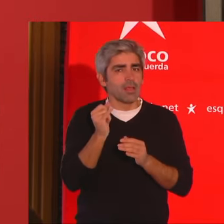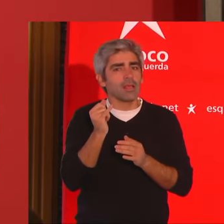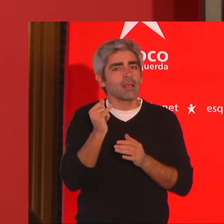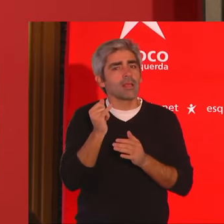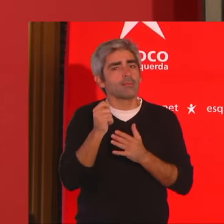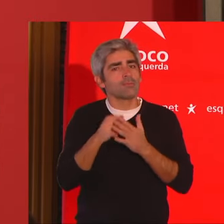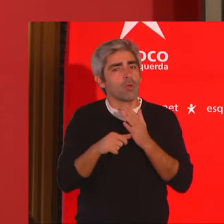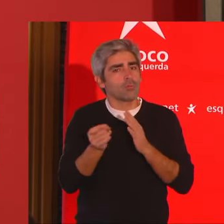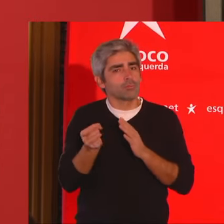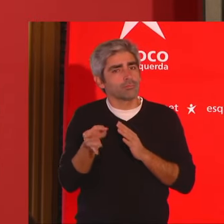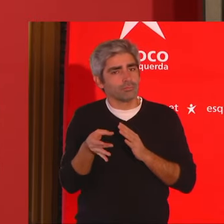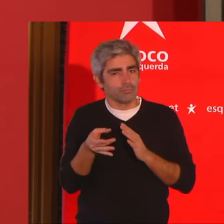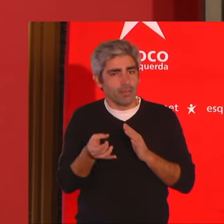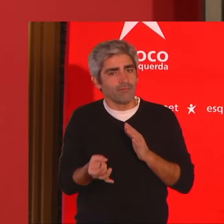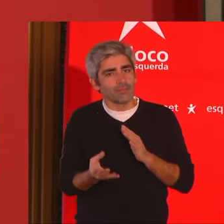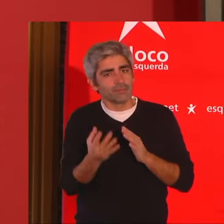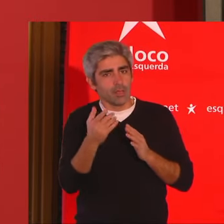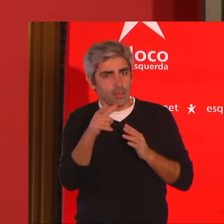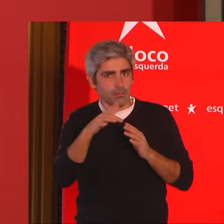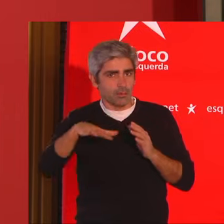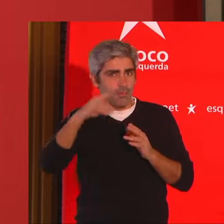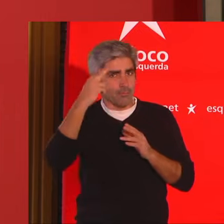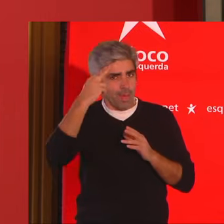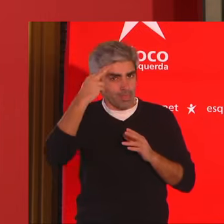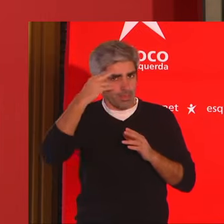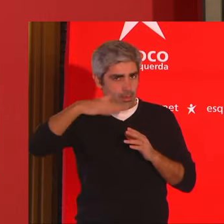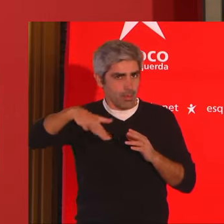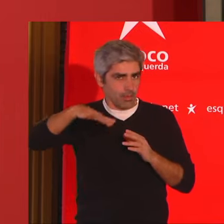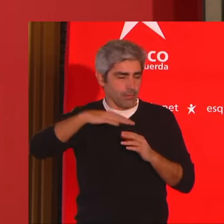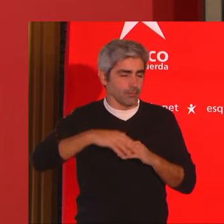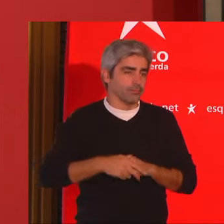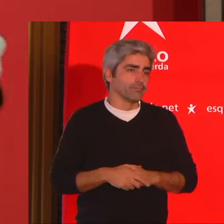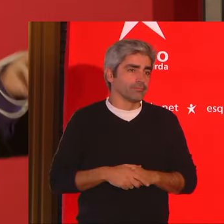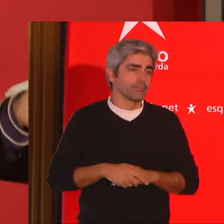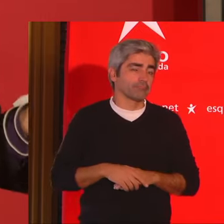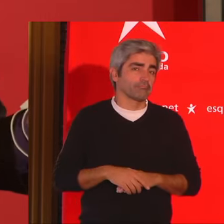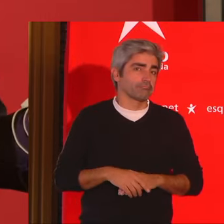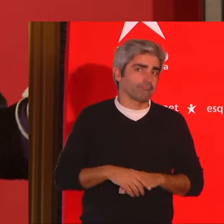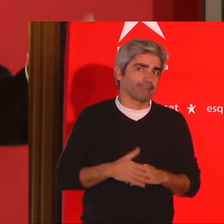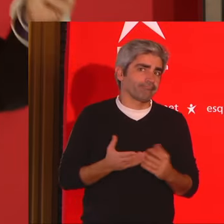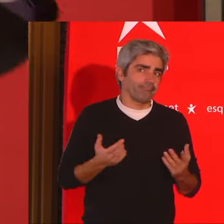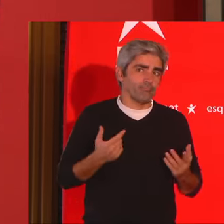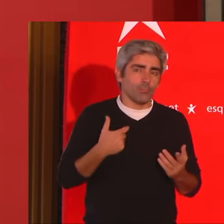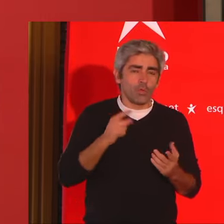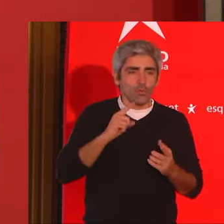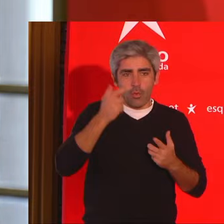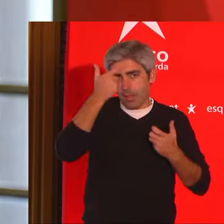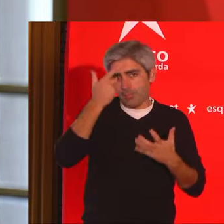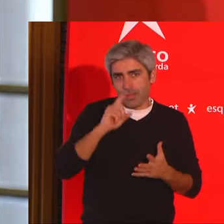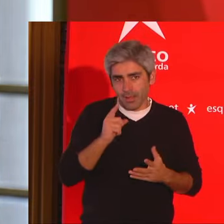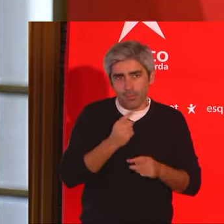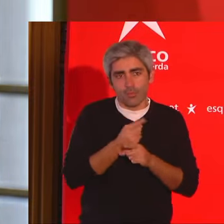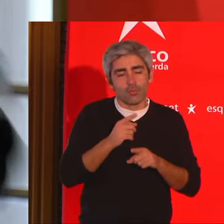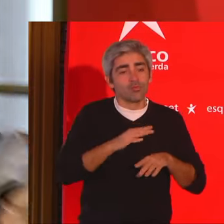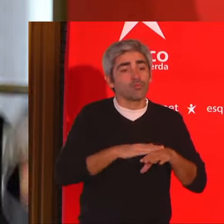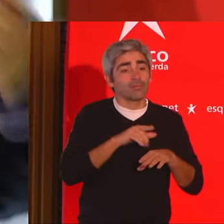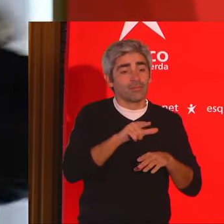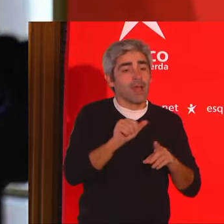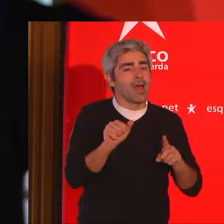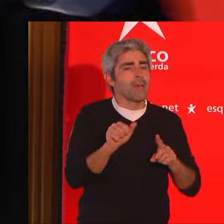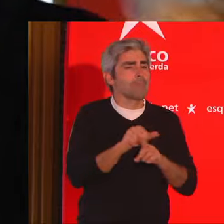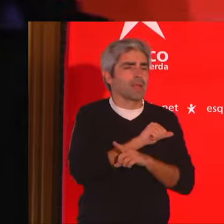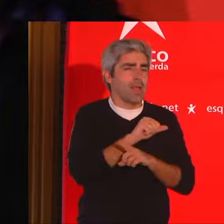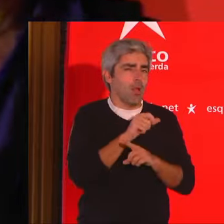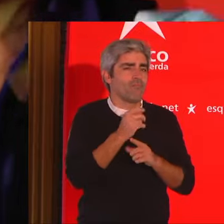resulta dos benefícios fiscais na Zona Franca da Madeira. Aliás, não me admiraria que uma das razões por que o dito apagão